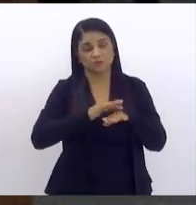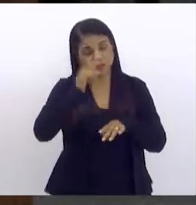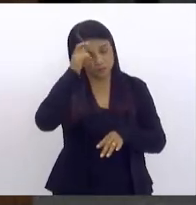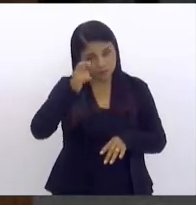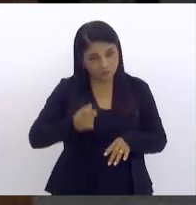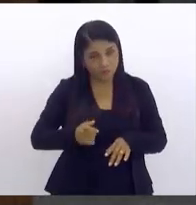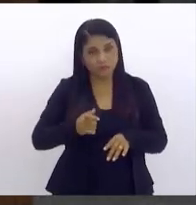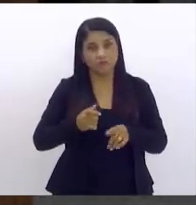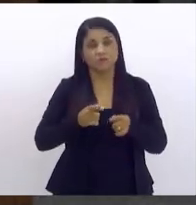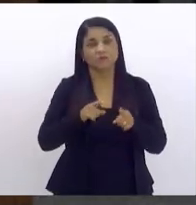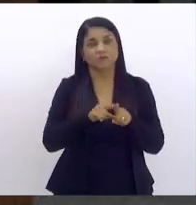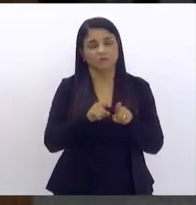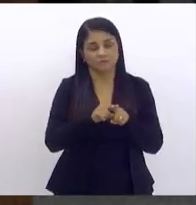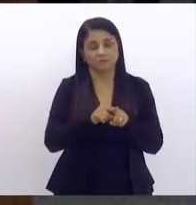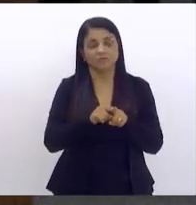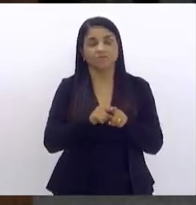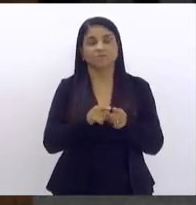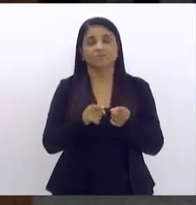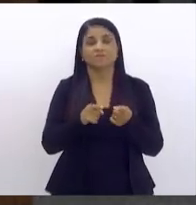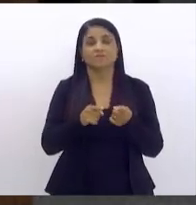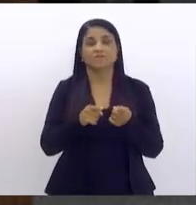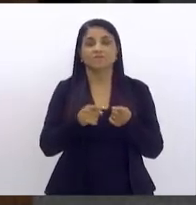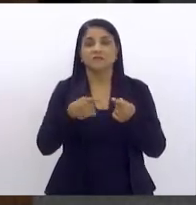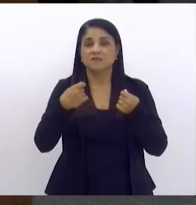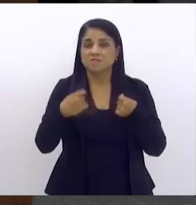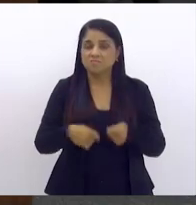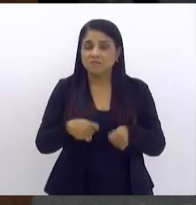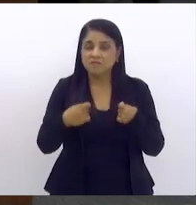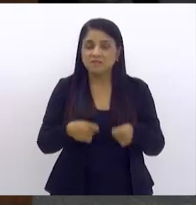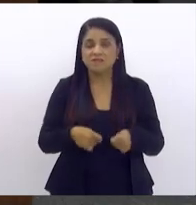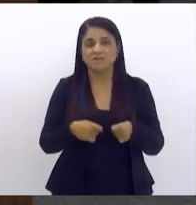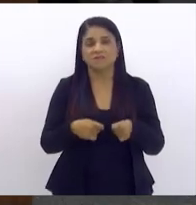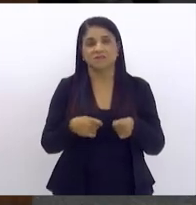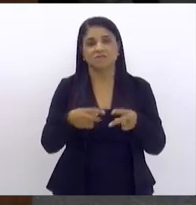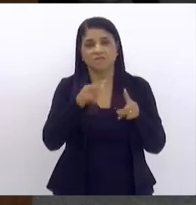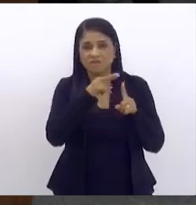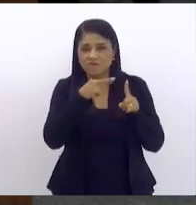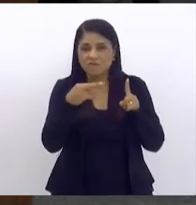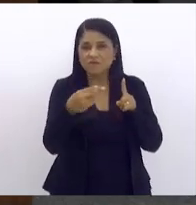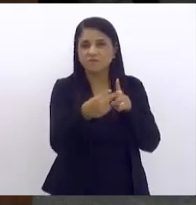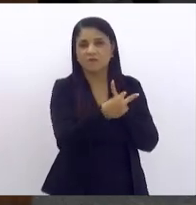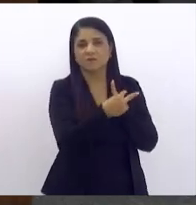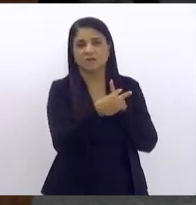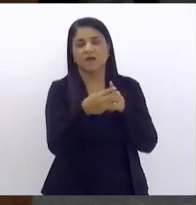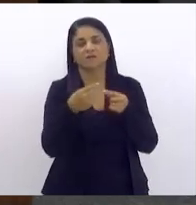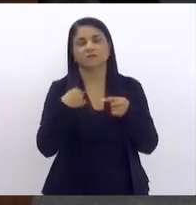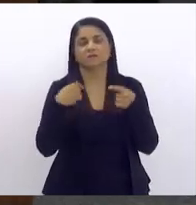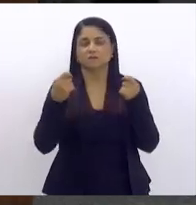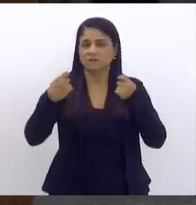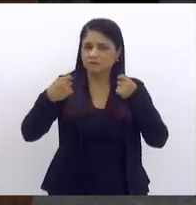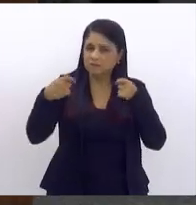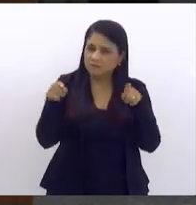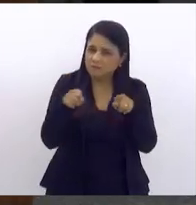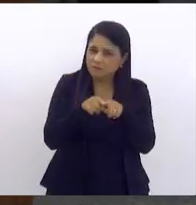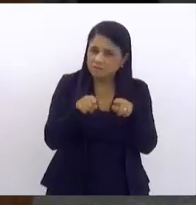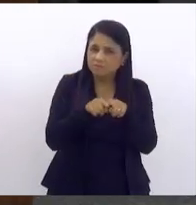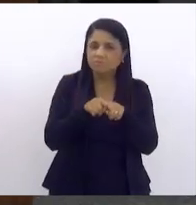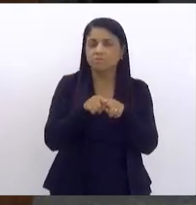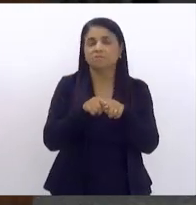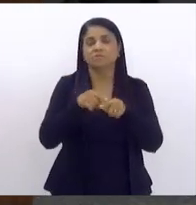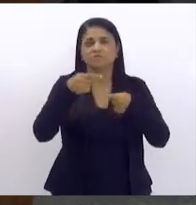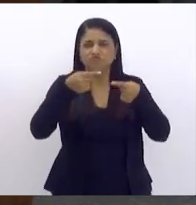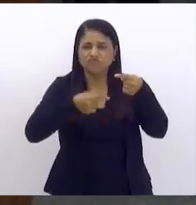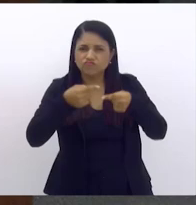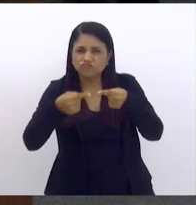é algo que a gente precisa dar visibilidade, mas também discutir para que as